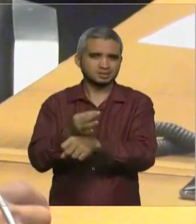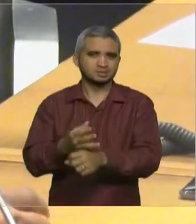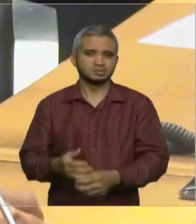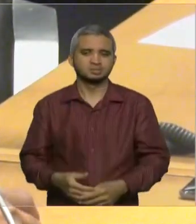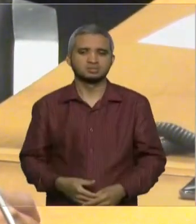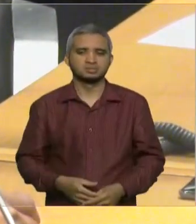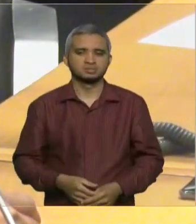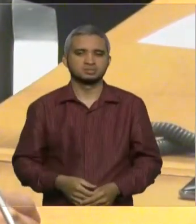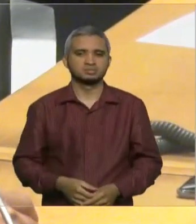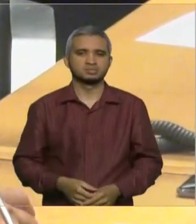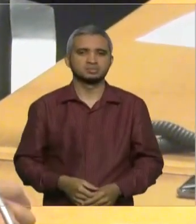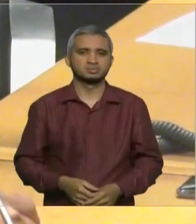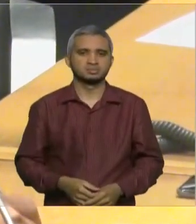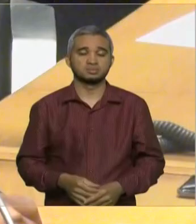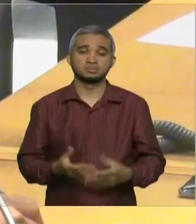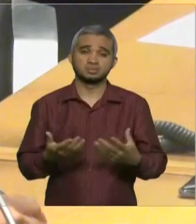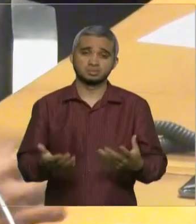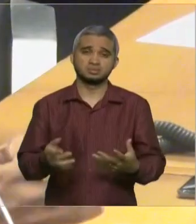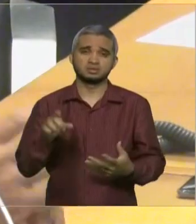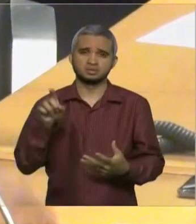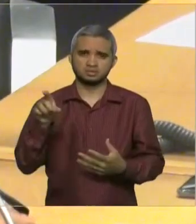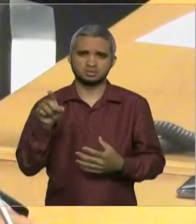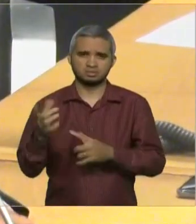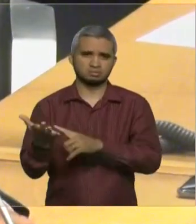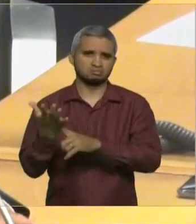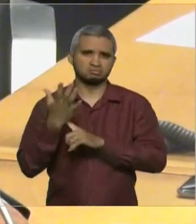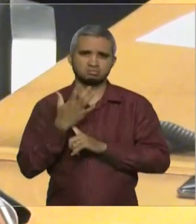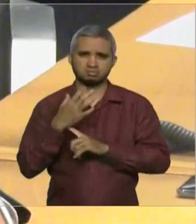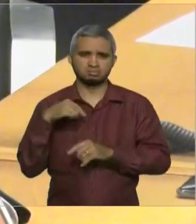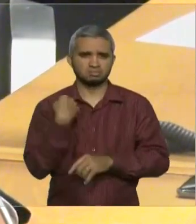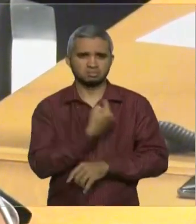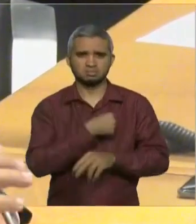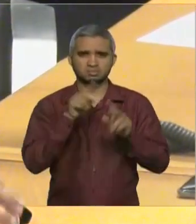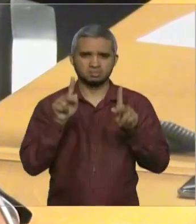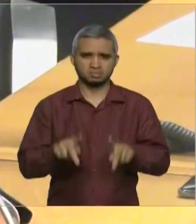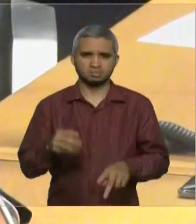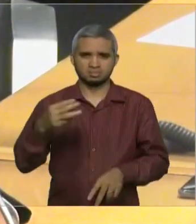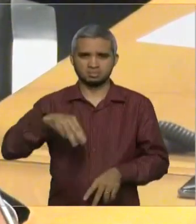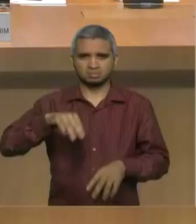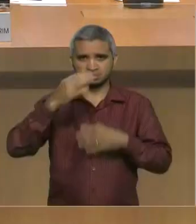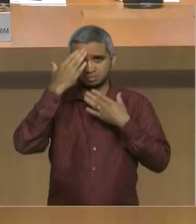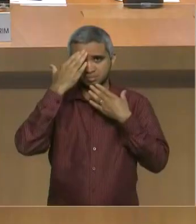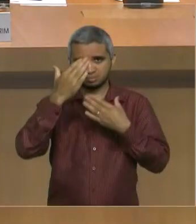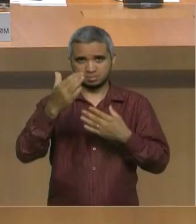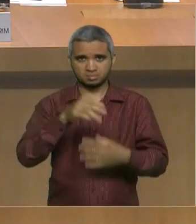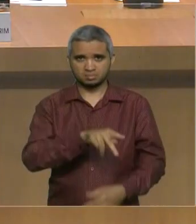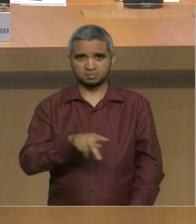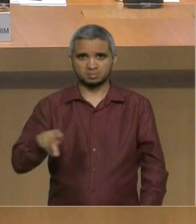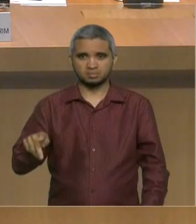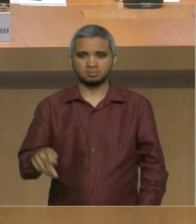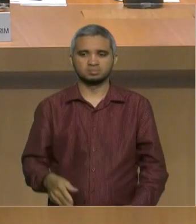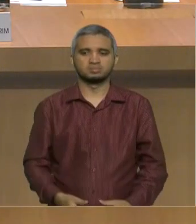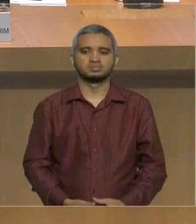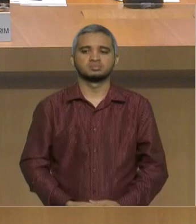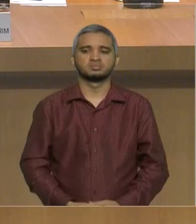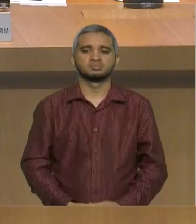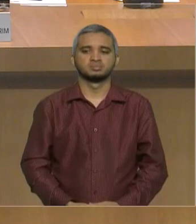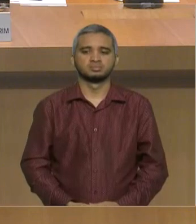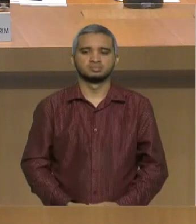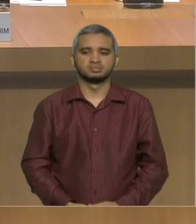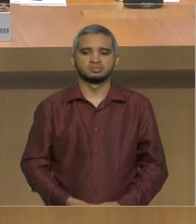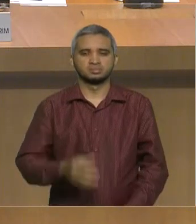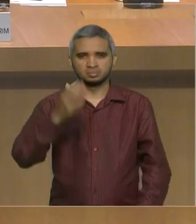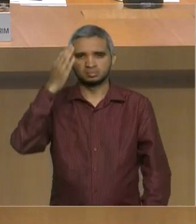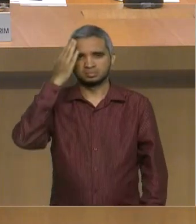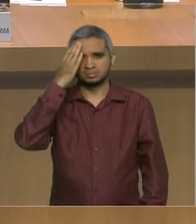bem muito grande a todos nós e ao povo do Maranhão. Obrigado, presidente. Eu sei que todos os deputados gostariam